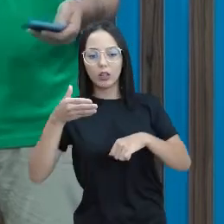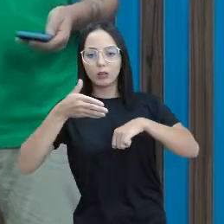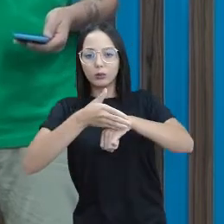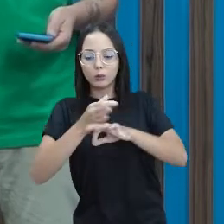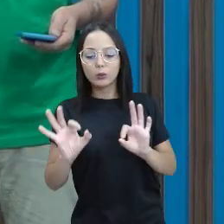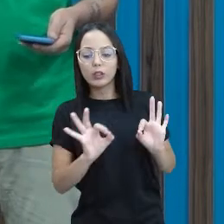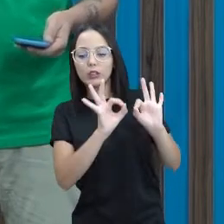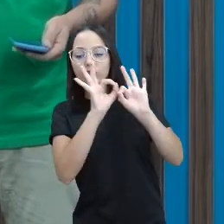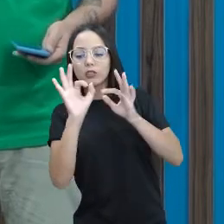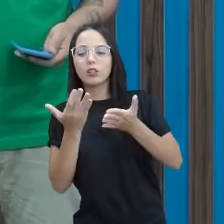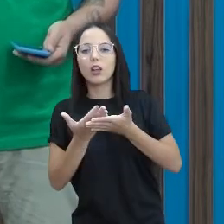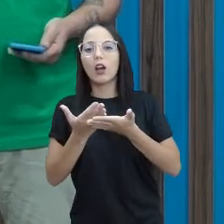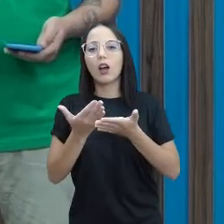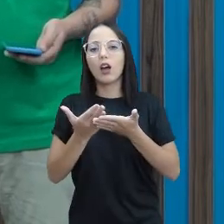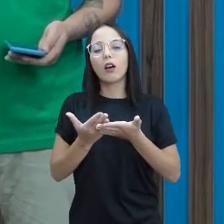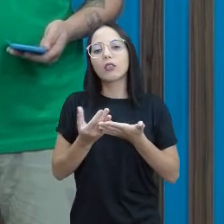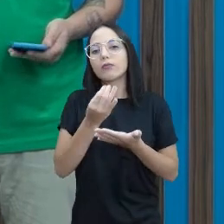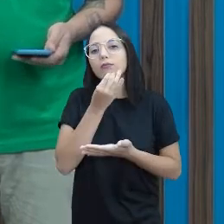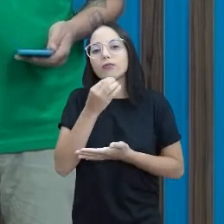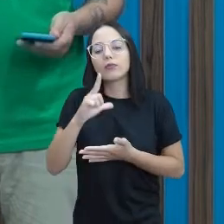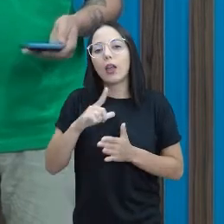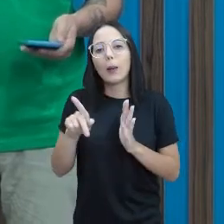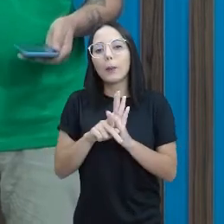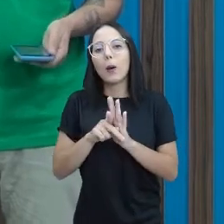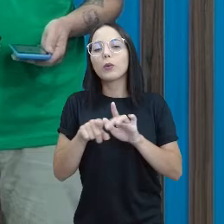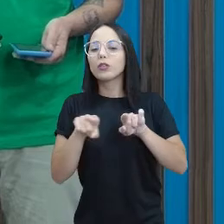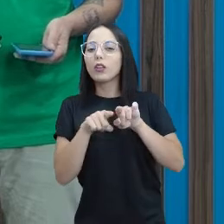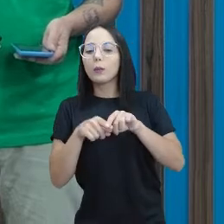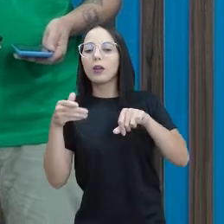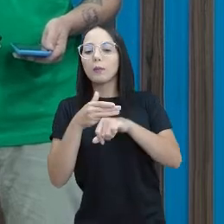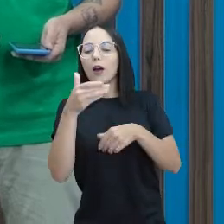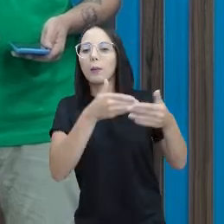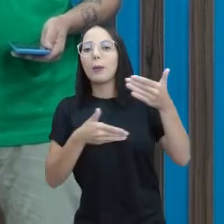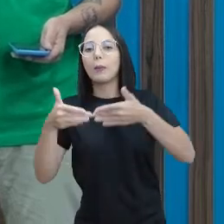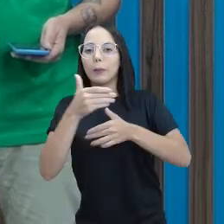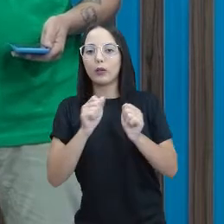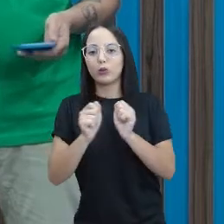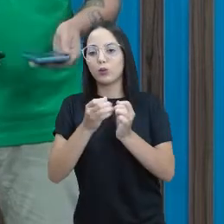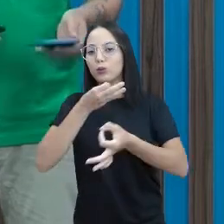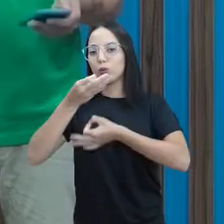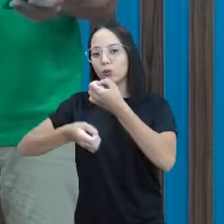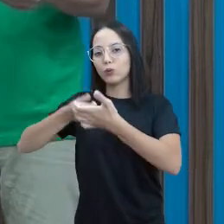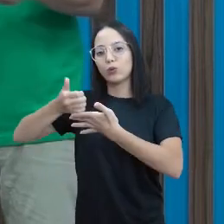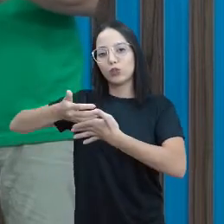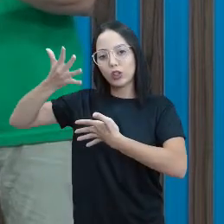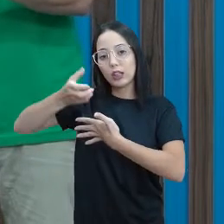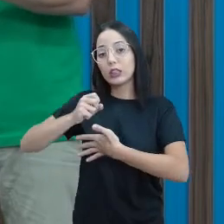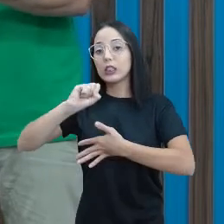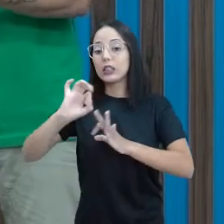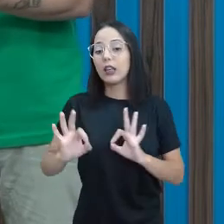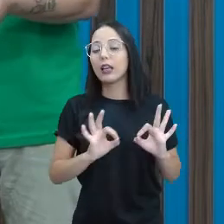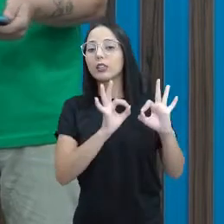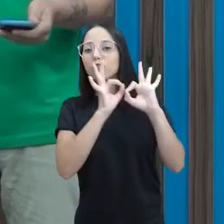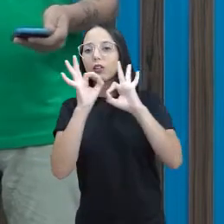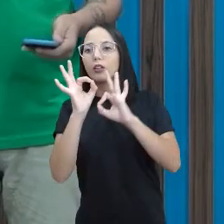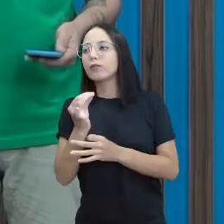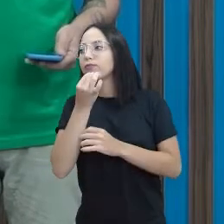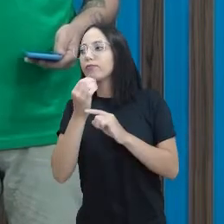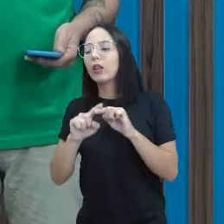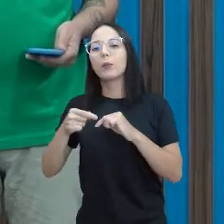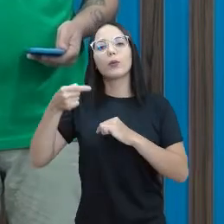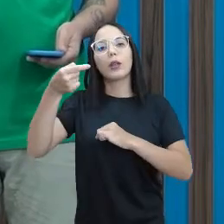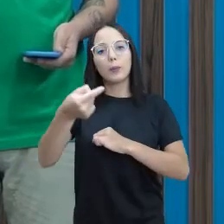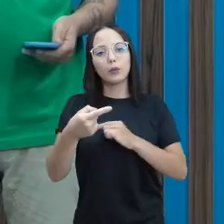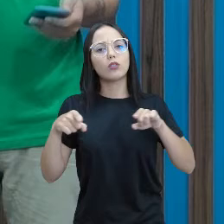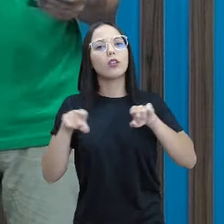aula, você vai ver logo que vai ter a opção de você também participar com o chat. Se você está assistindo em um outro momento, você